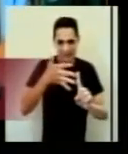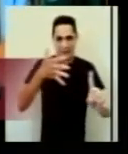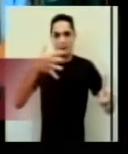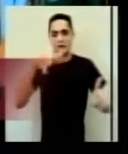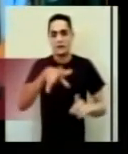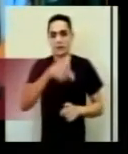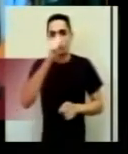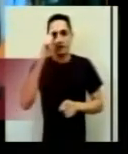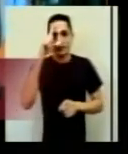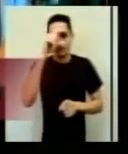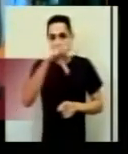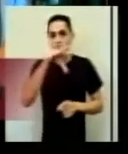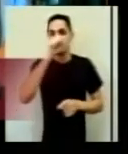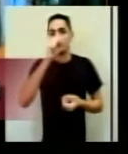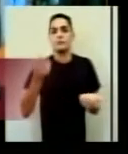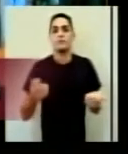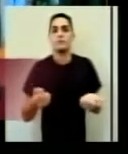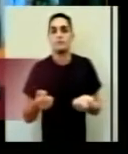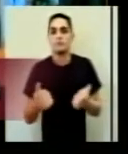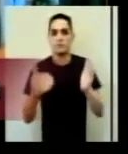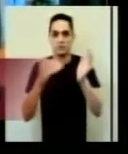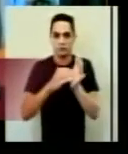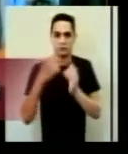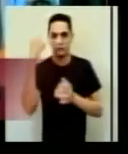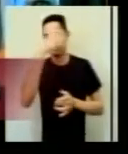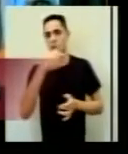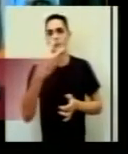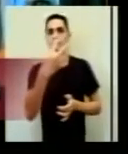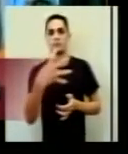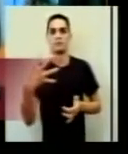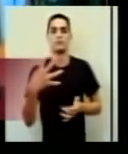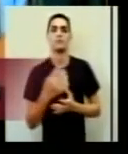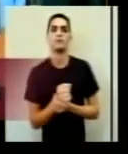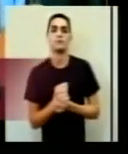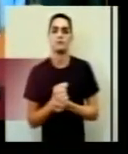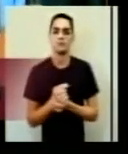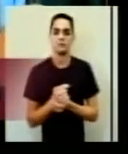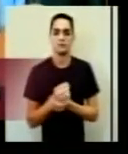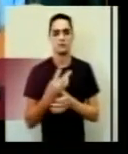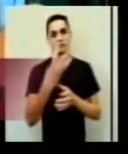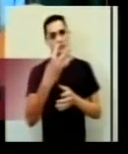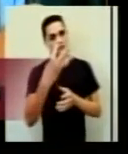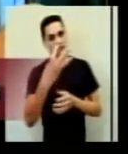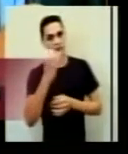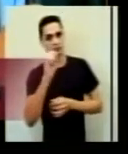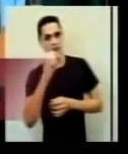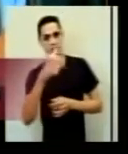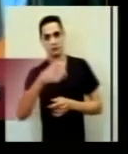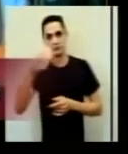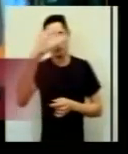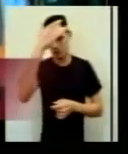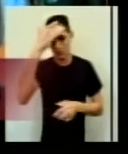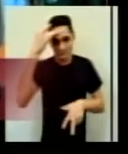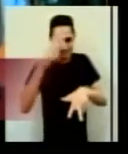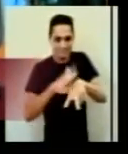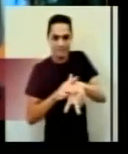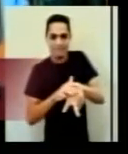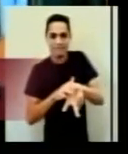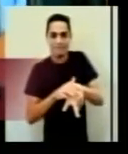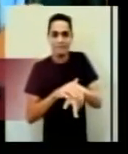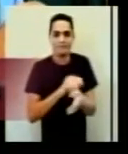As notificações de síndrome respiratória aguda grave foram nas